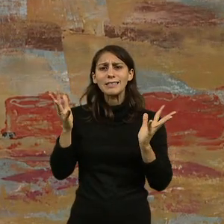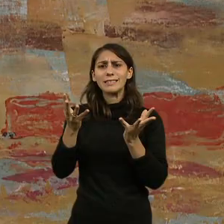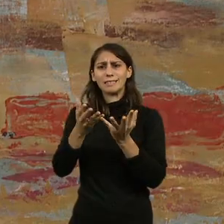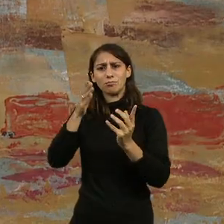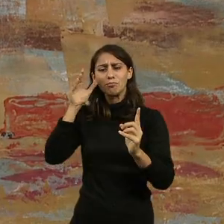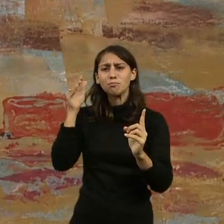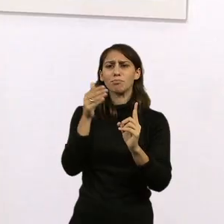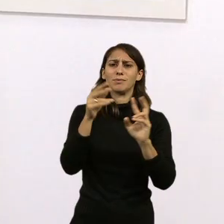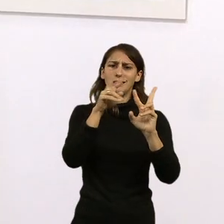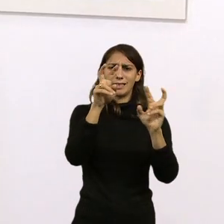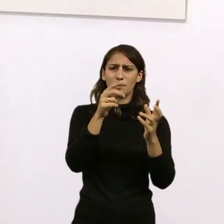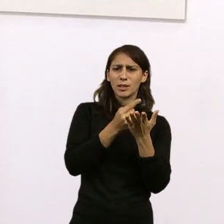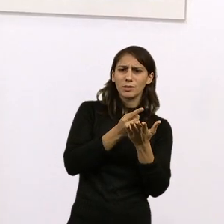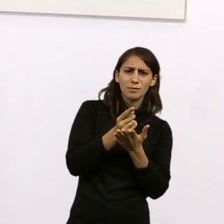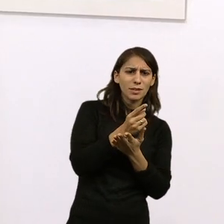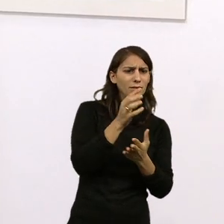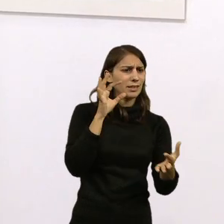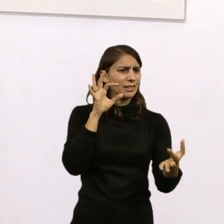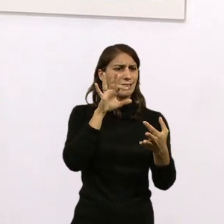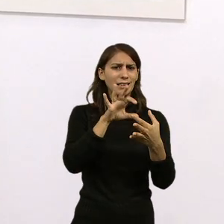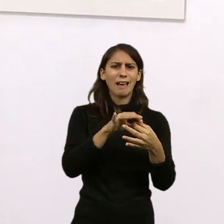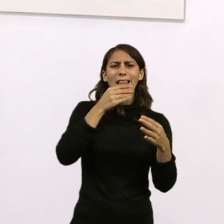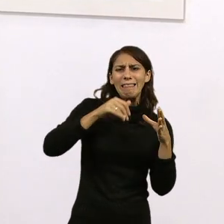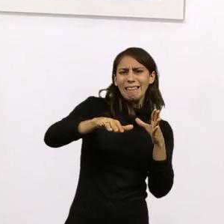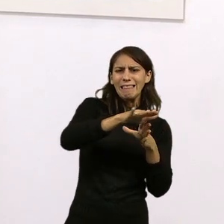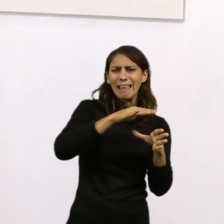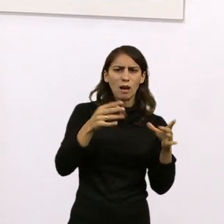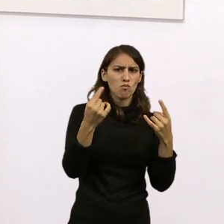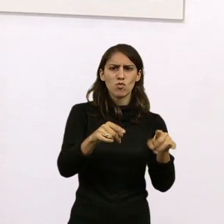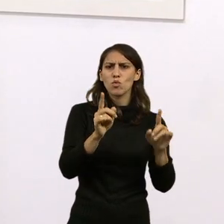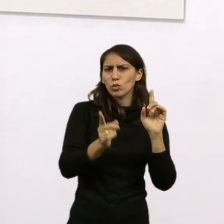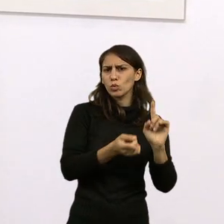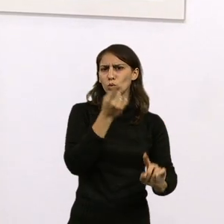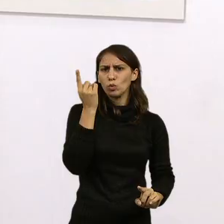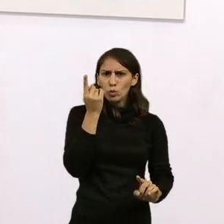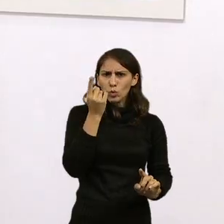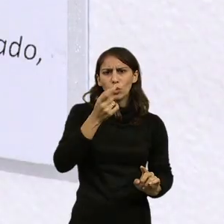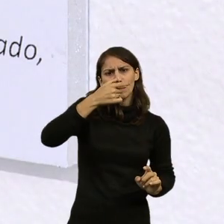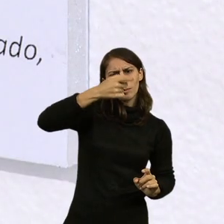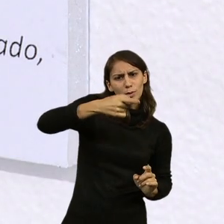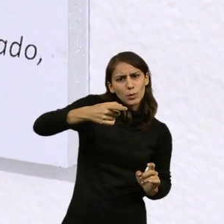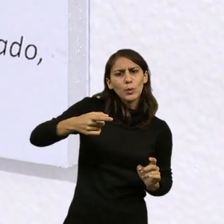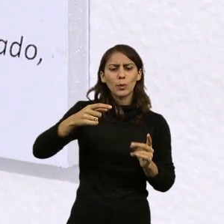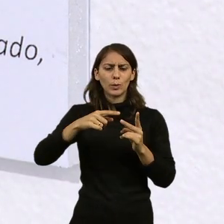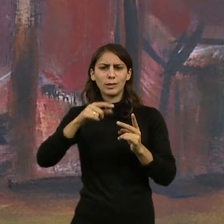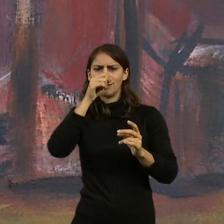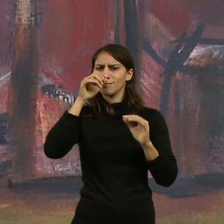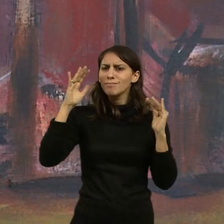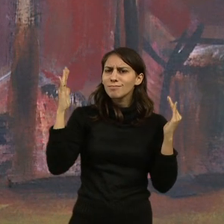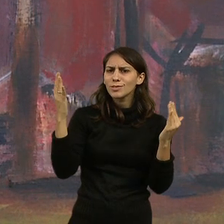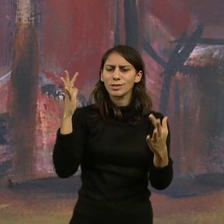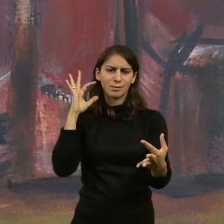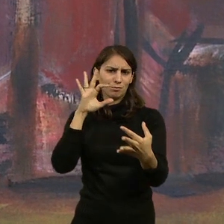questões geográficas, é também na parte humana e na natureza. Chama-se